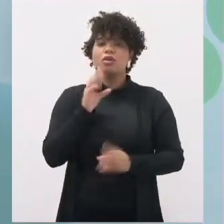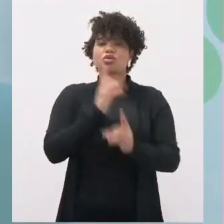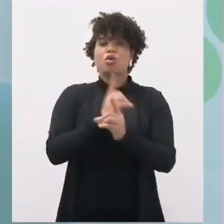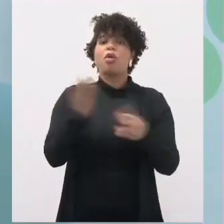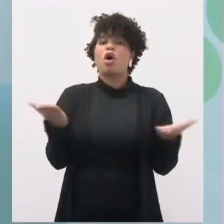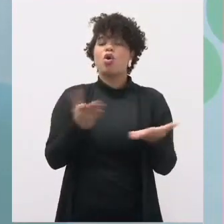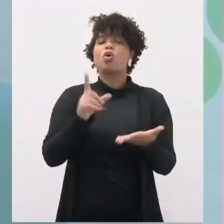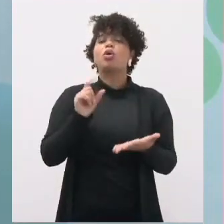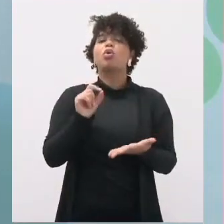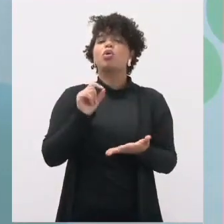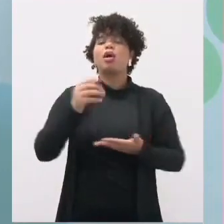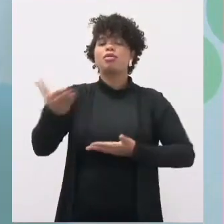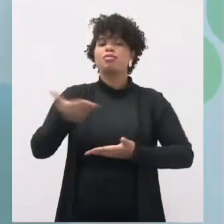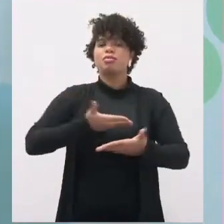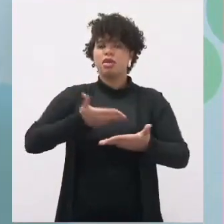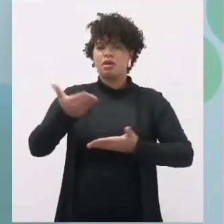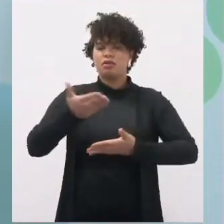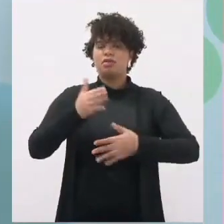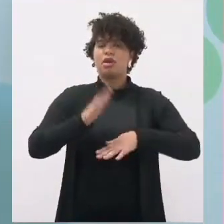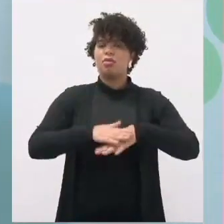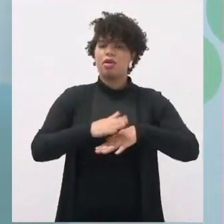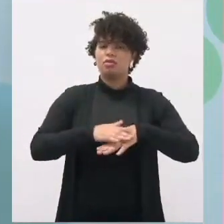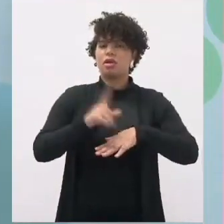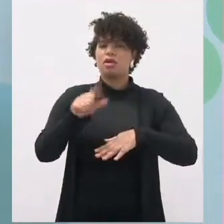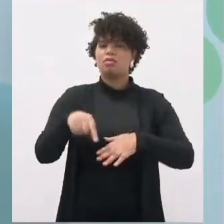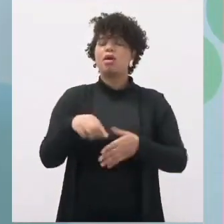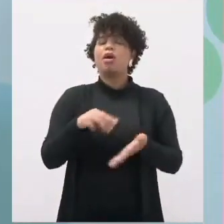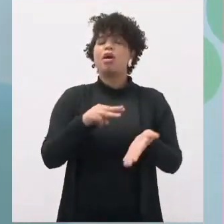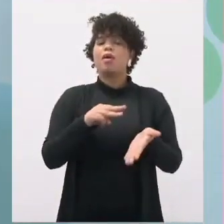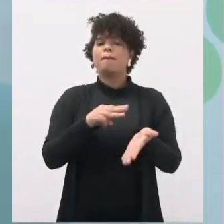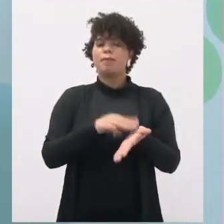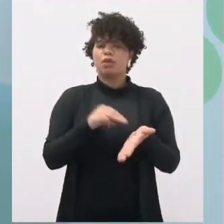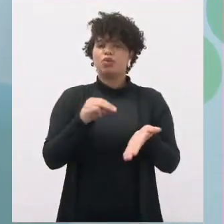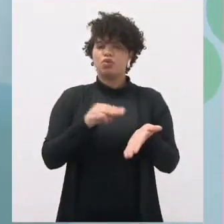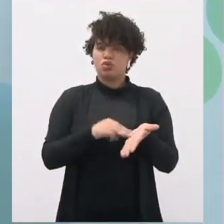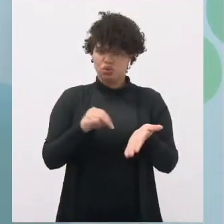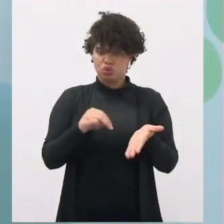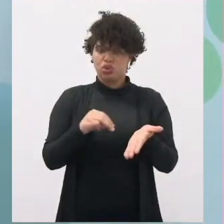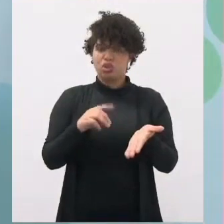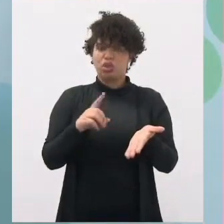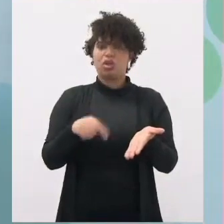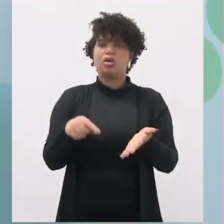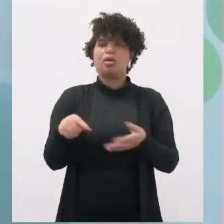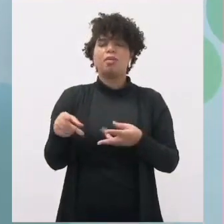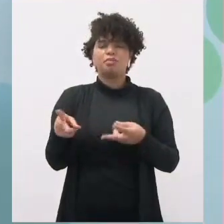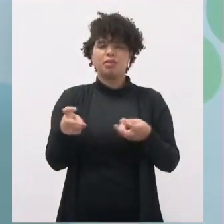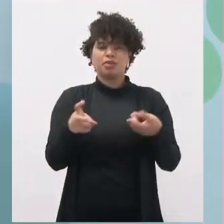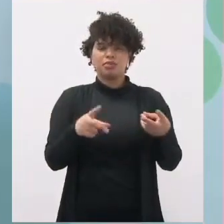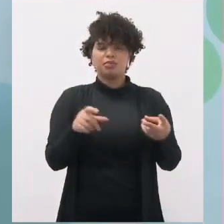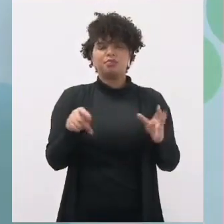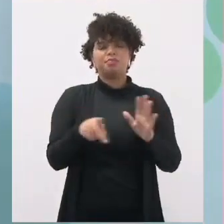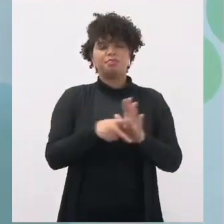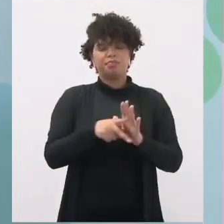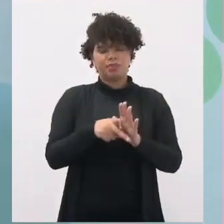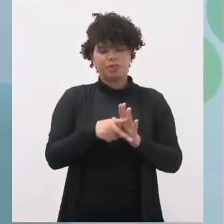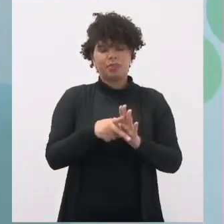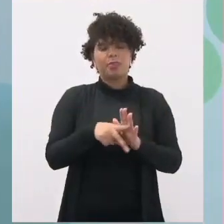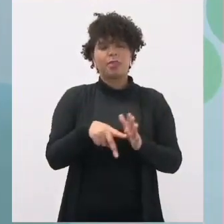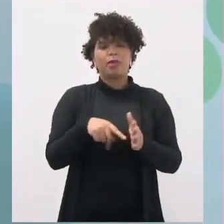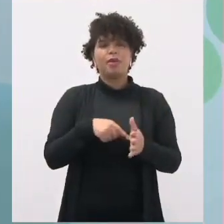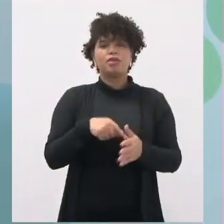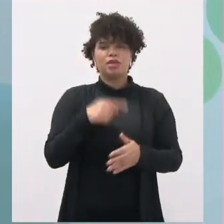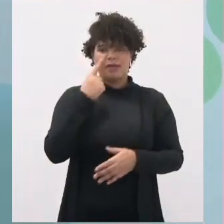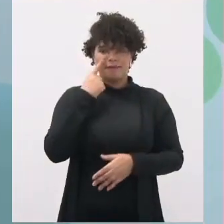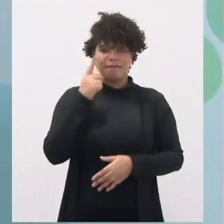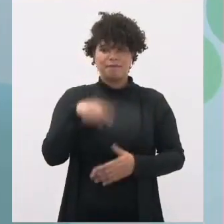se interagindo com essa nova prática, nessa metodologia, que também acaba dentro desse arcabouço de formação continuada em serviço,